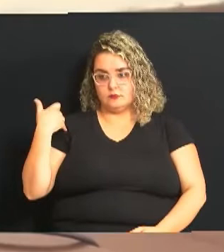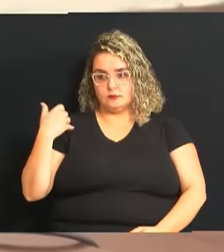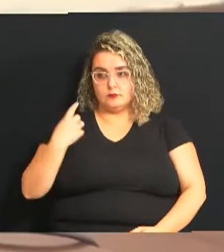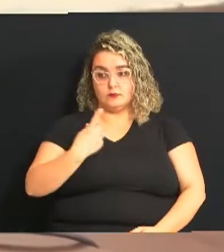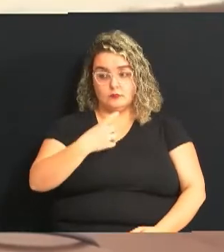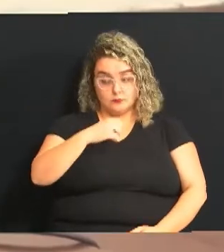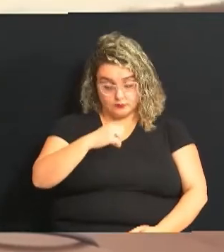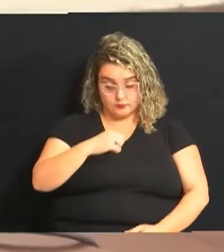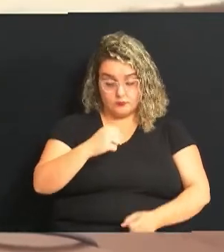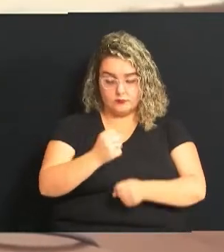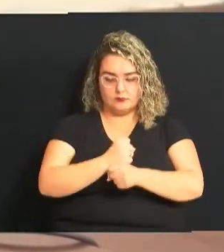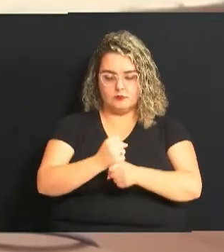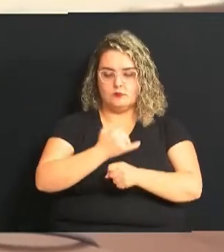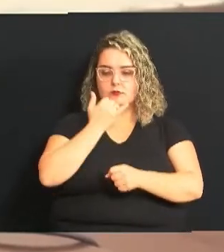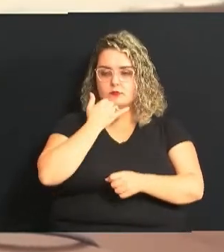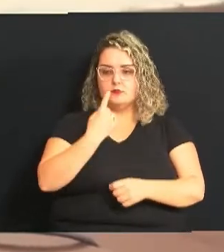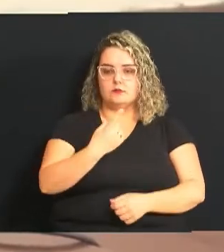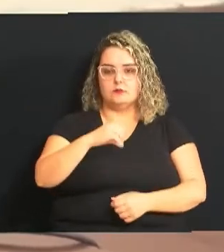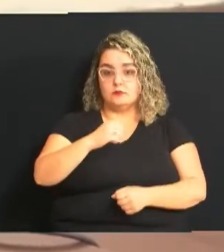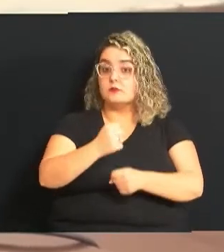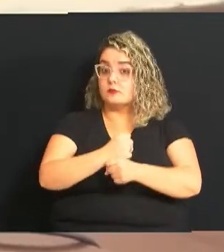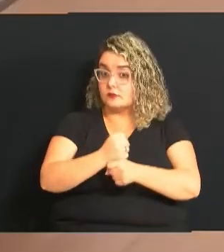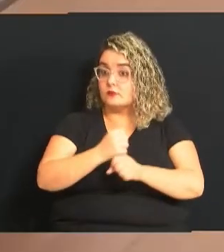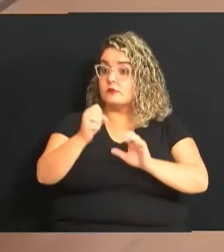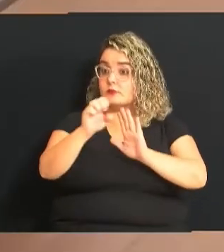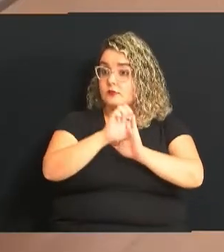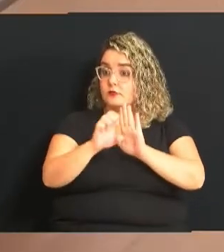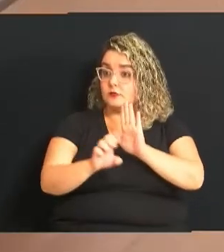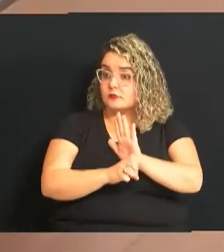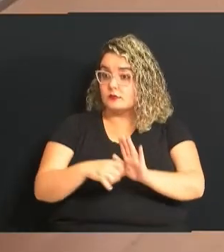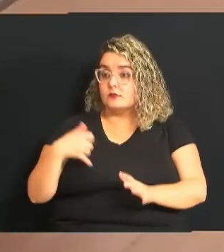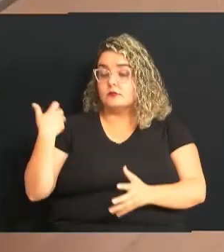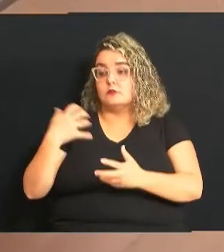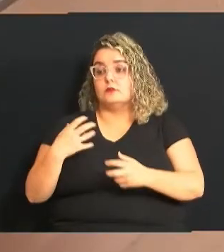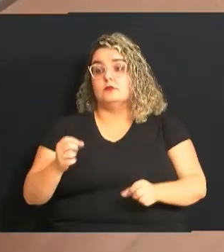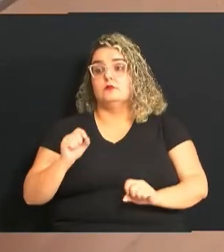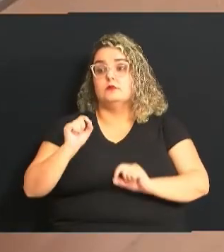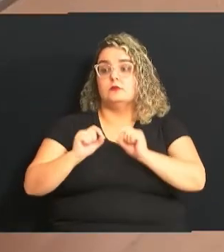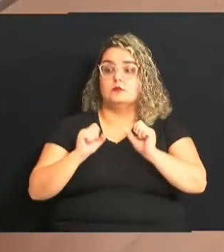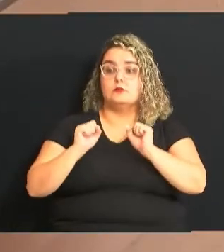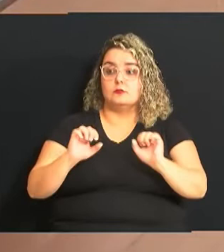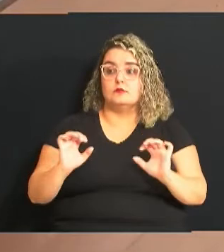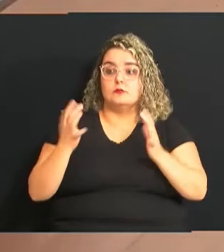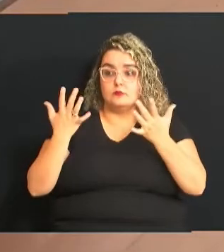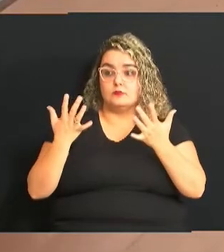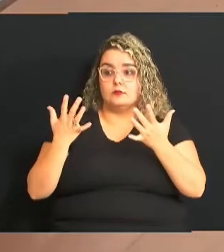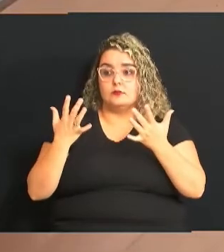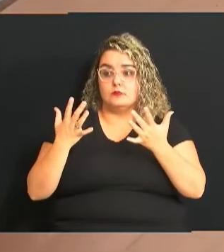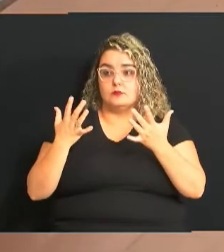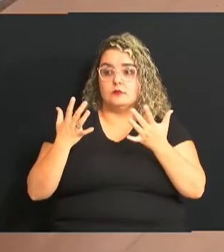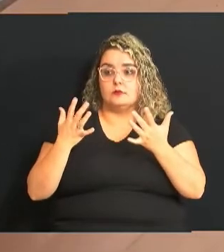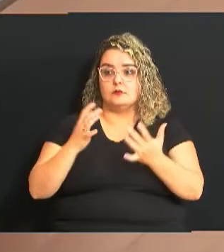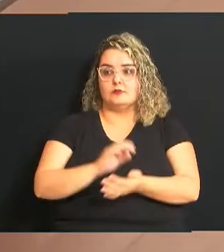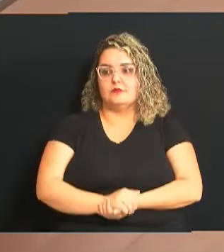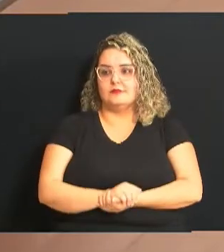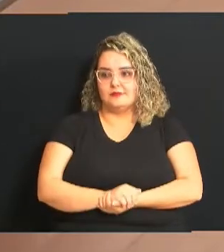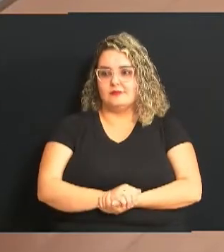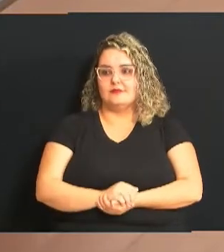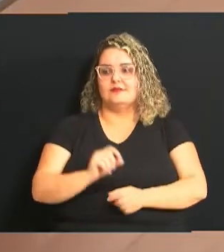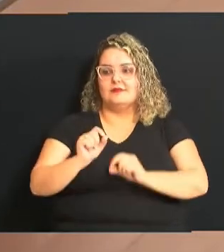Idoso, o que podemos comemorar e o que temos que caminhar? Eu vou deixar você por último,